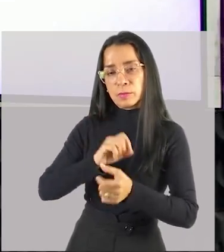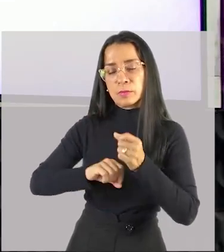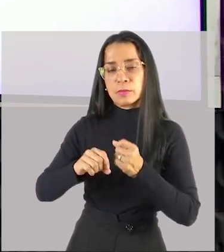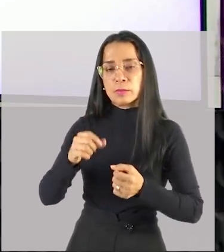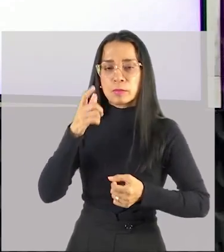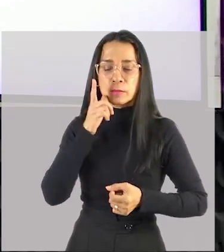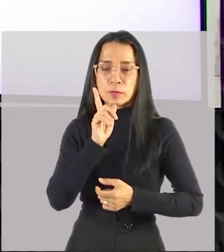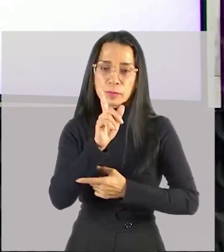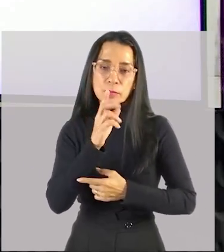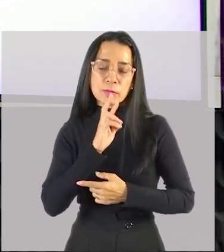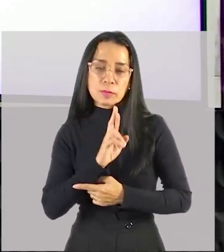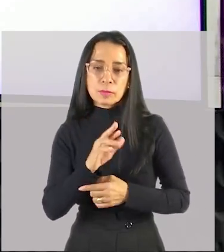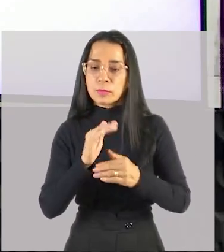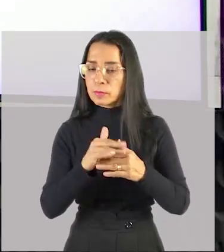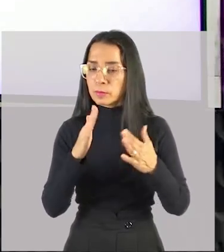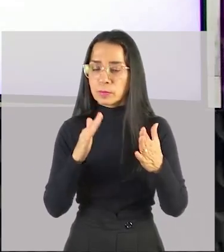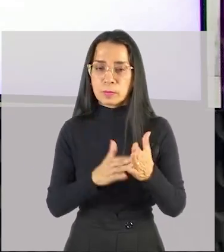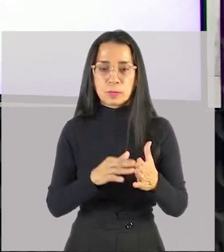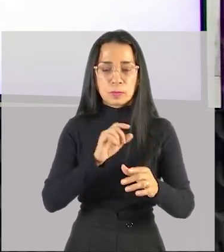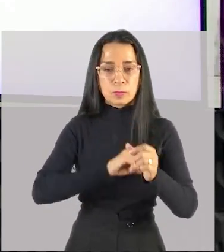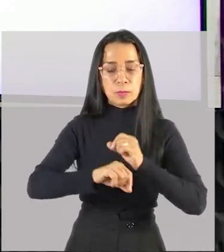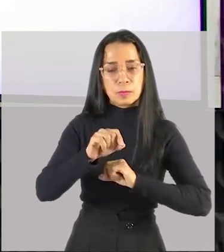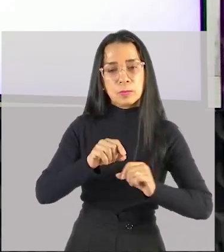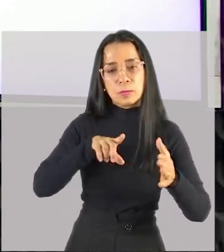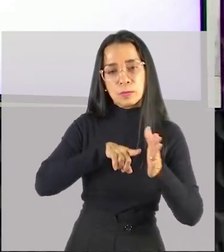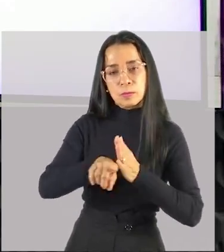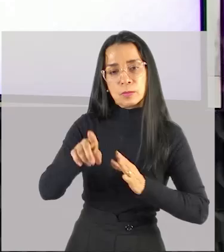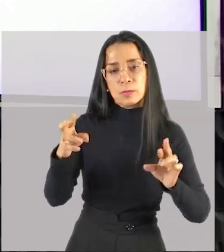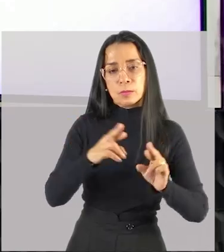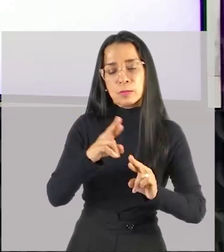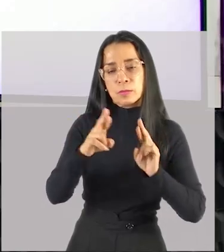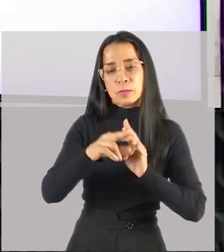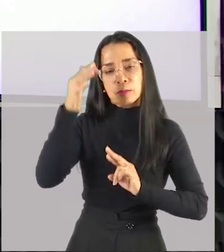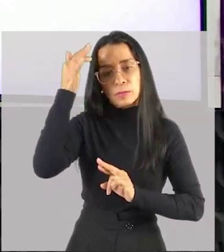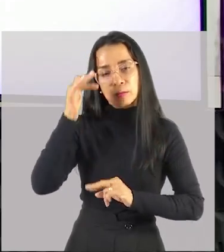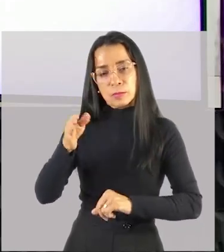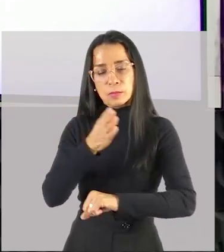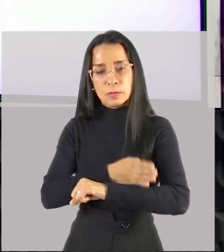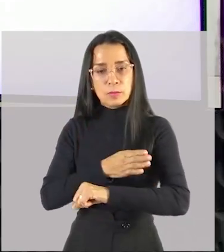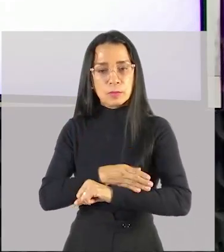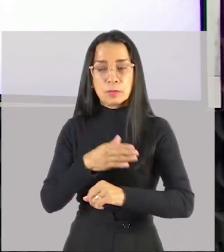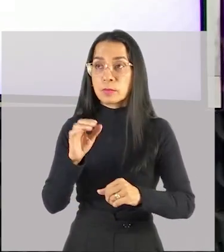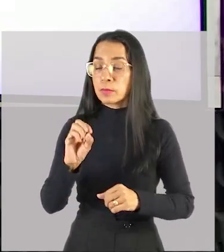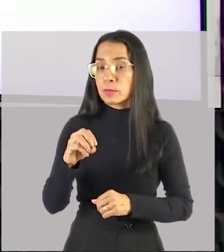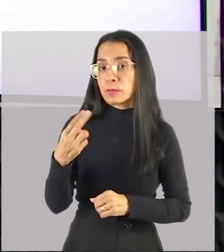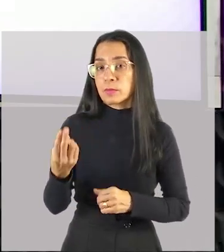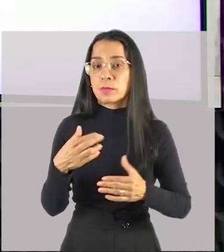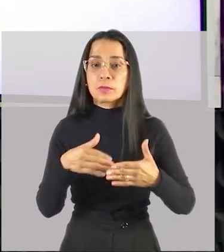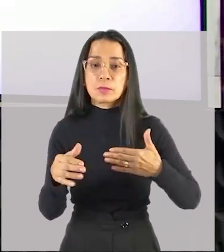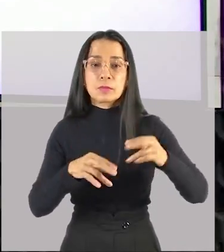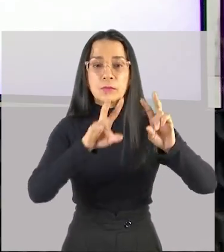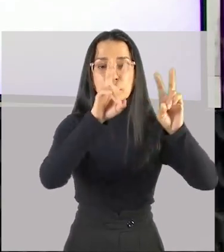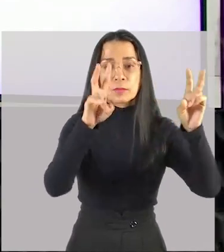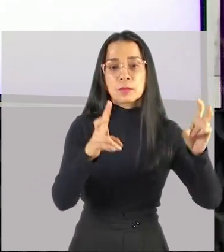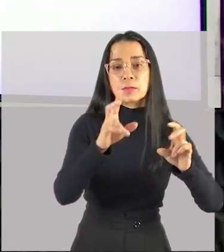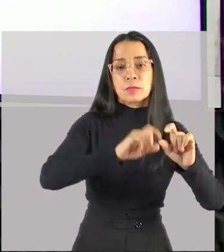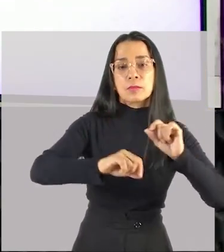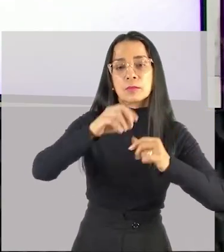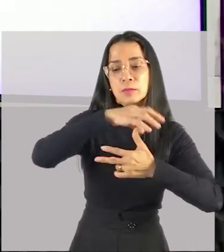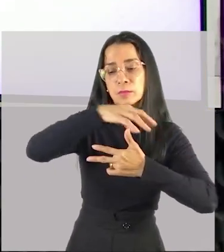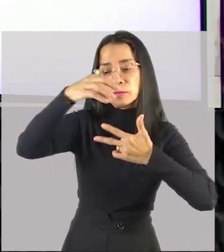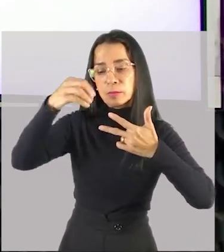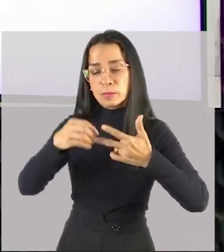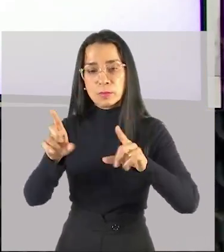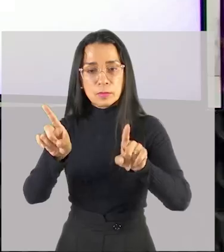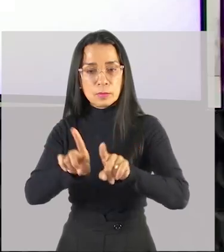conseguirem responder todas as questões sobre filosofia medieval e sobre qualquer tema de filosofia no Enem e na